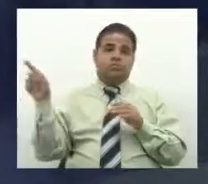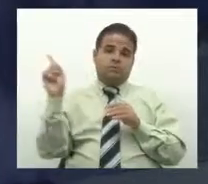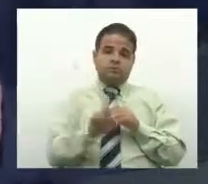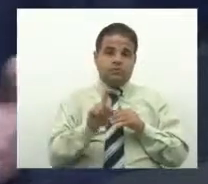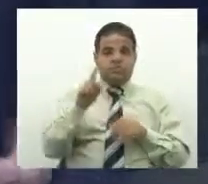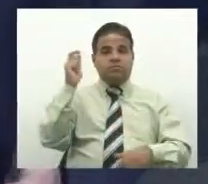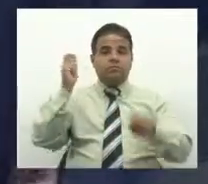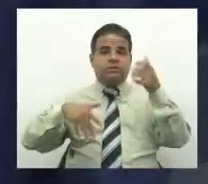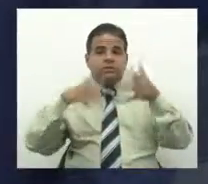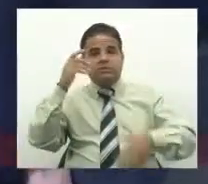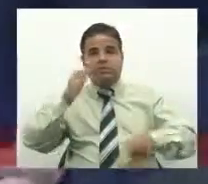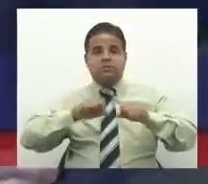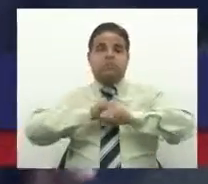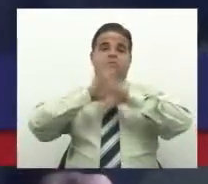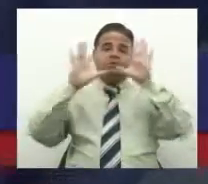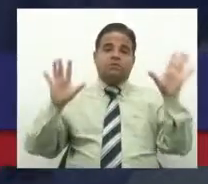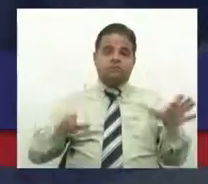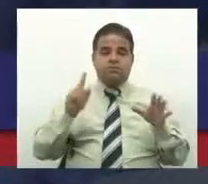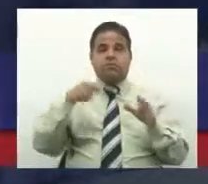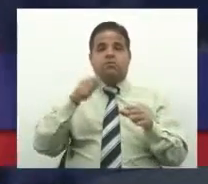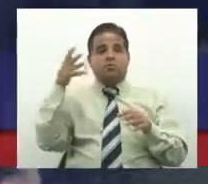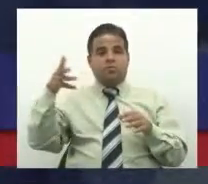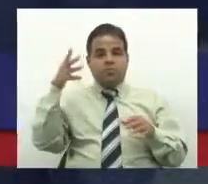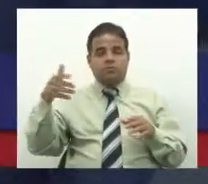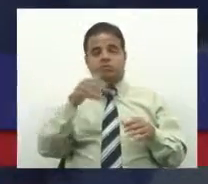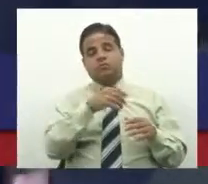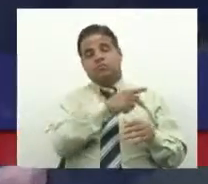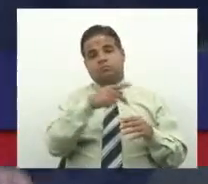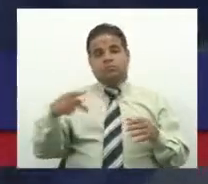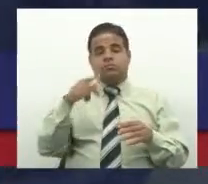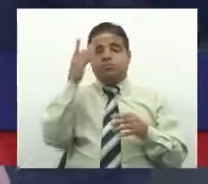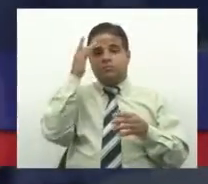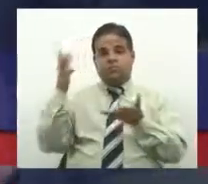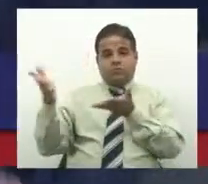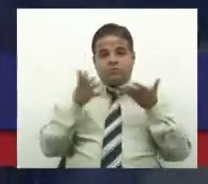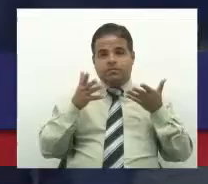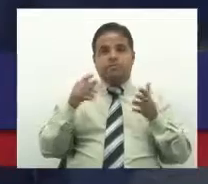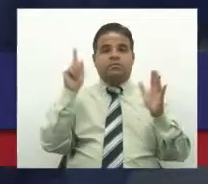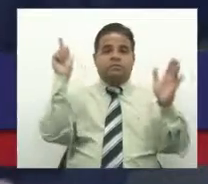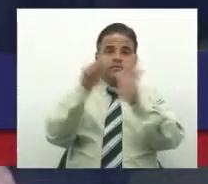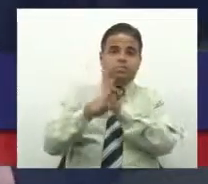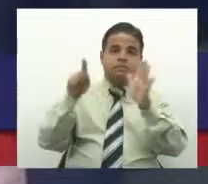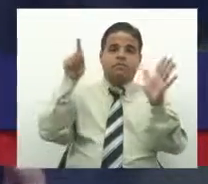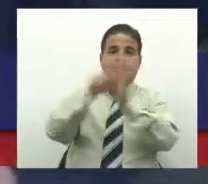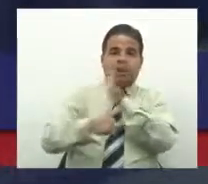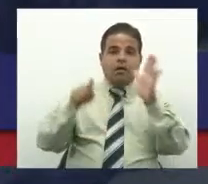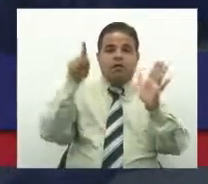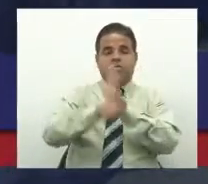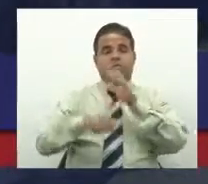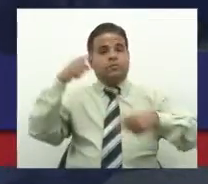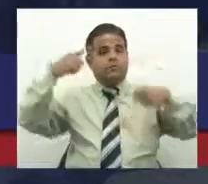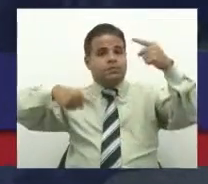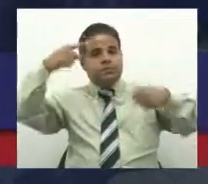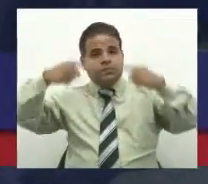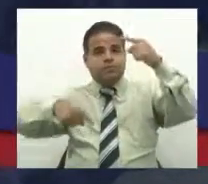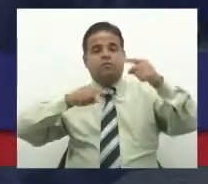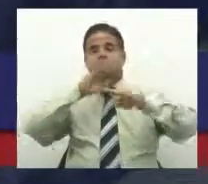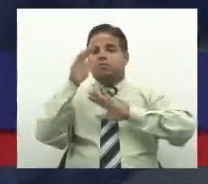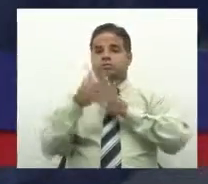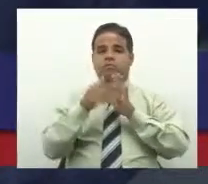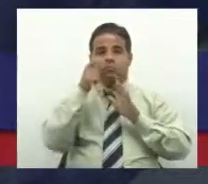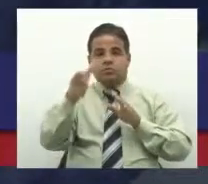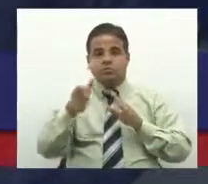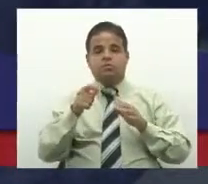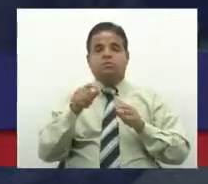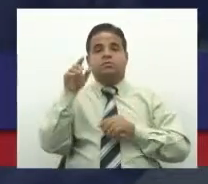prestar um esclarecimento, porque é uma audiência pública, a população é convidada a participar, fazer perguntas e discutir aí assuntos do interesse do